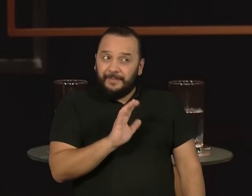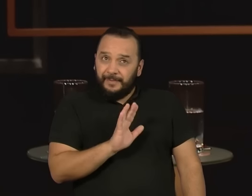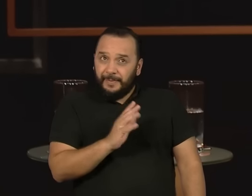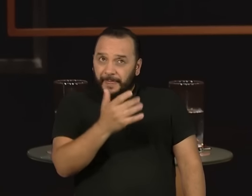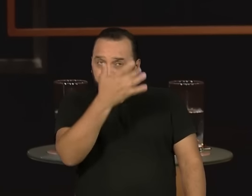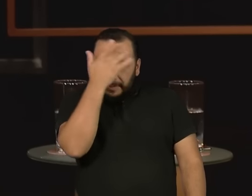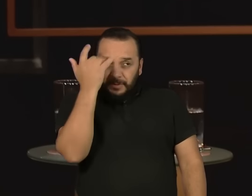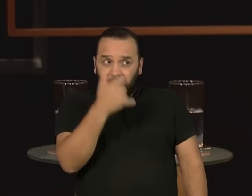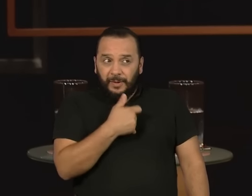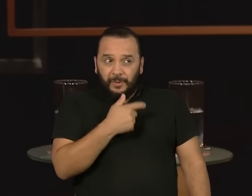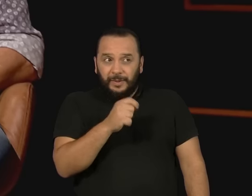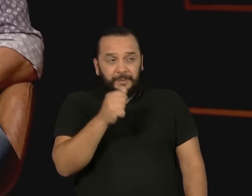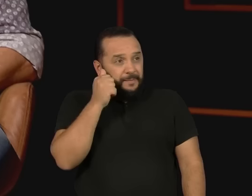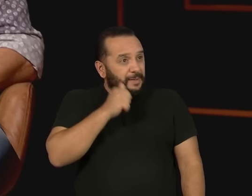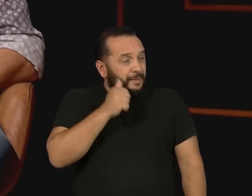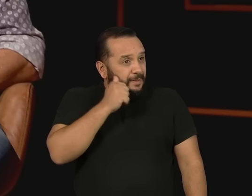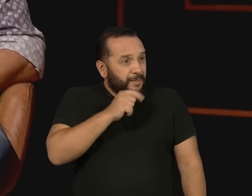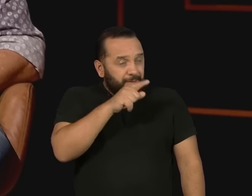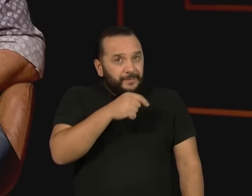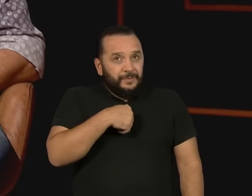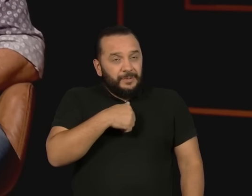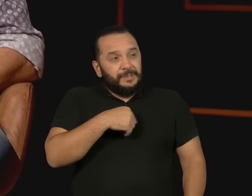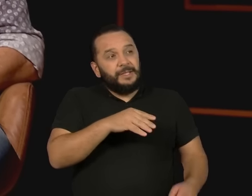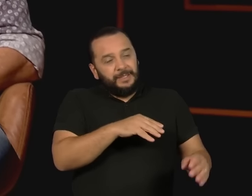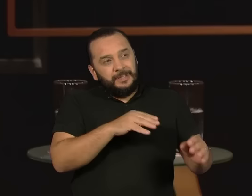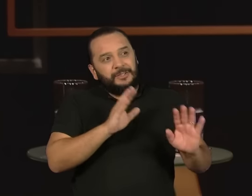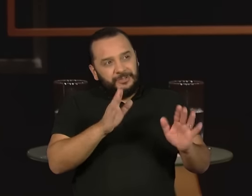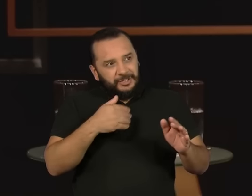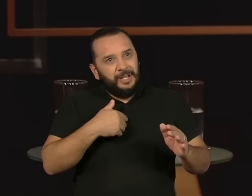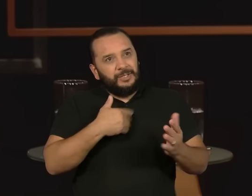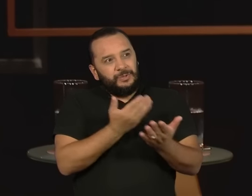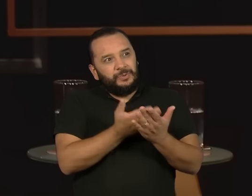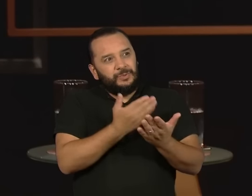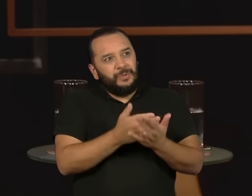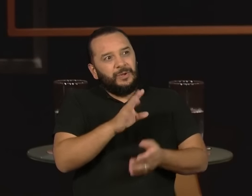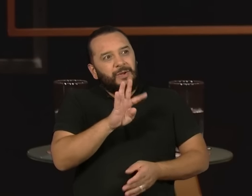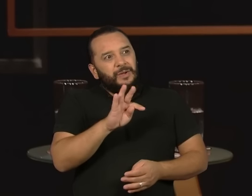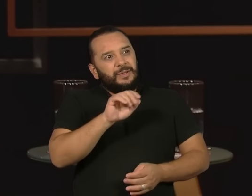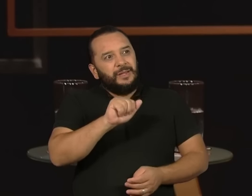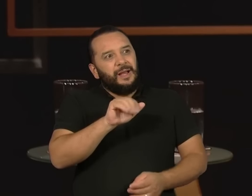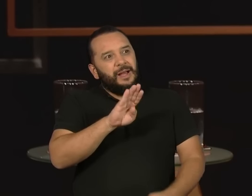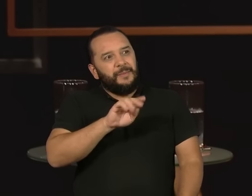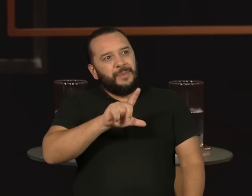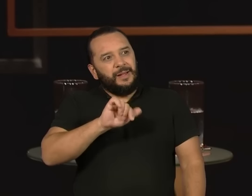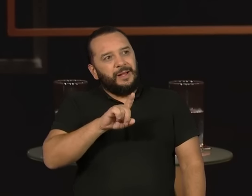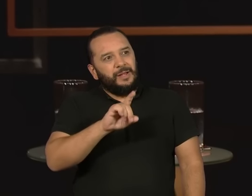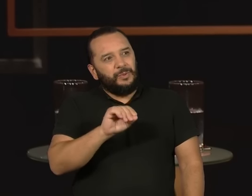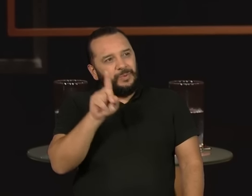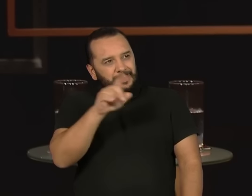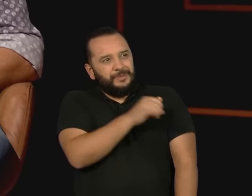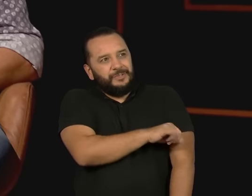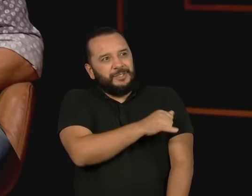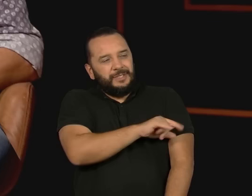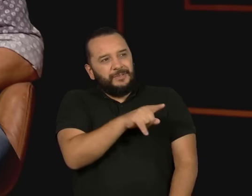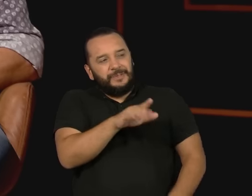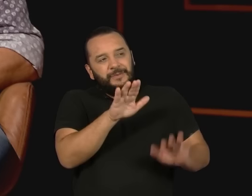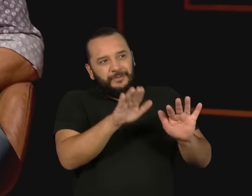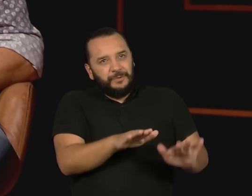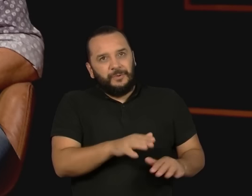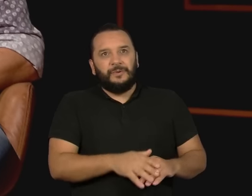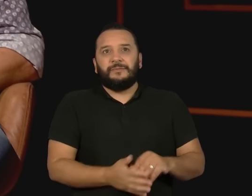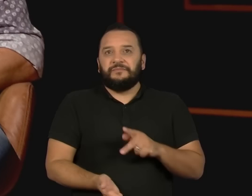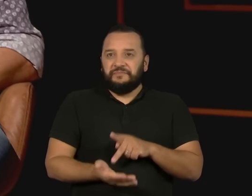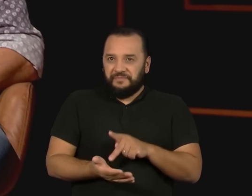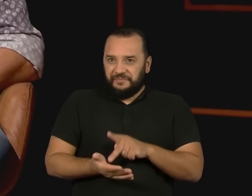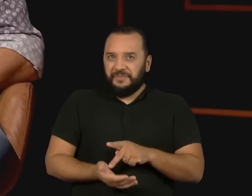falaram, você acabou indo parar lá no Tablado, a famosa escola de teatro do Rio de Janeiro, e acabou ficando. Foi mesmo.